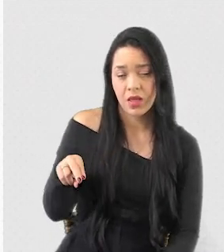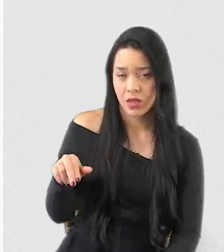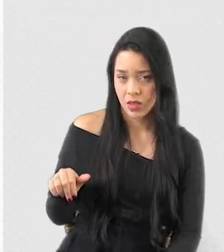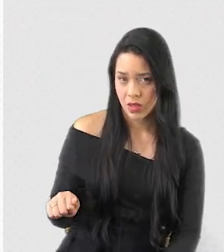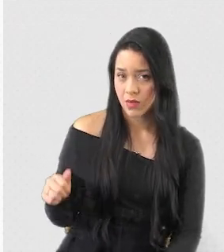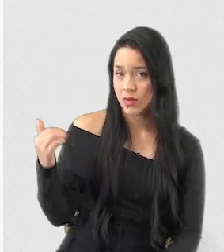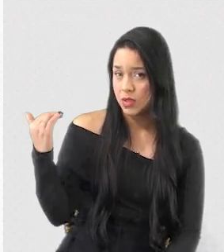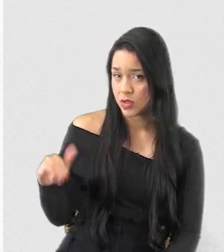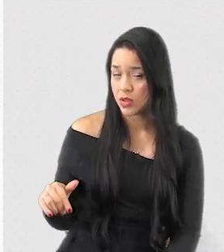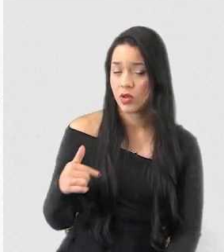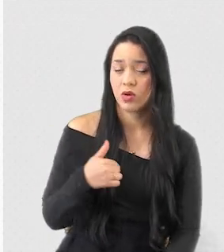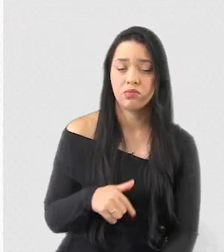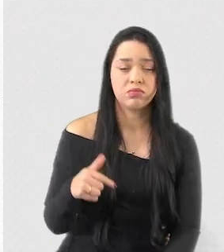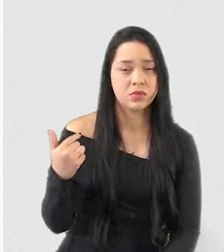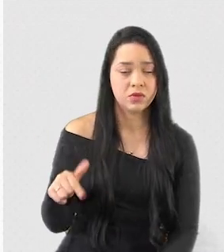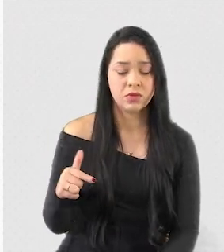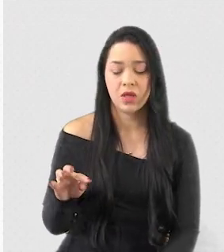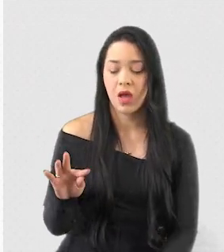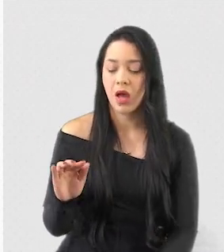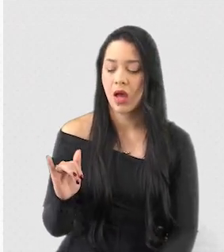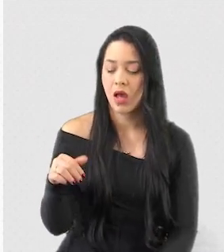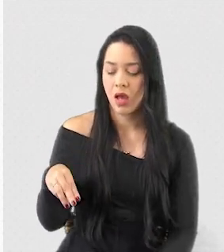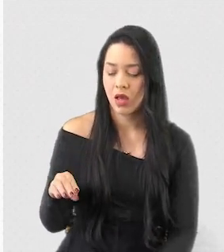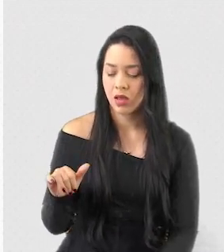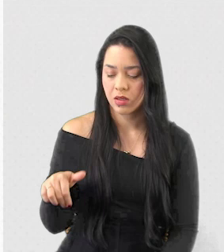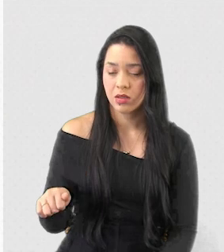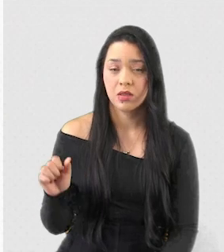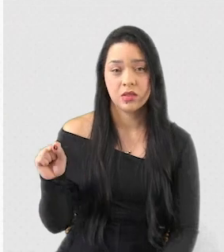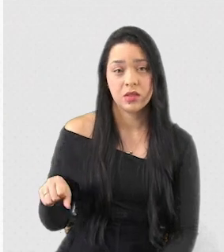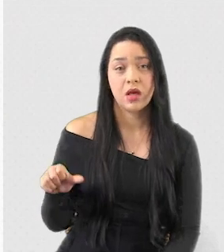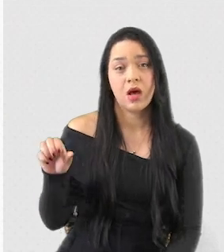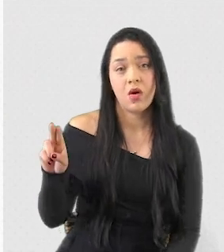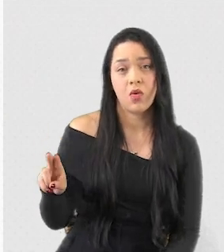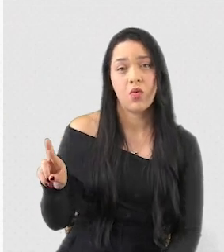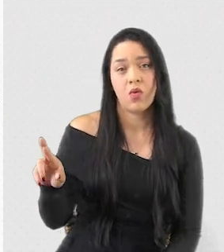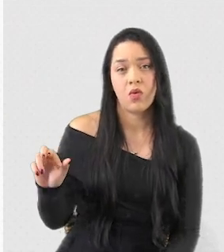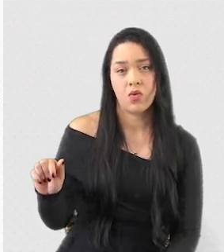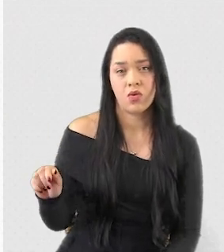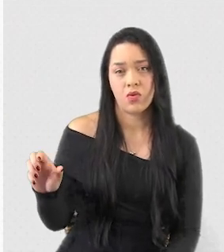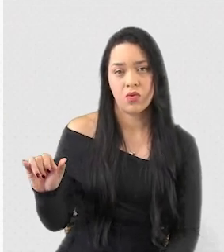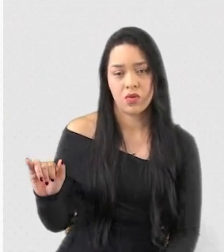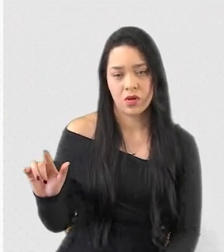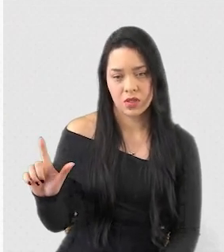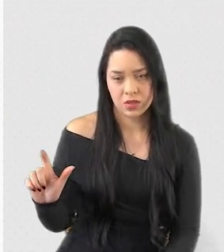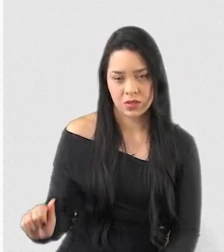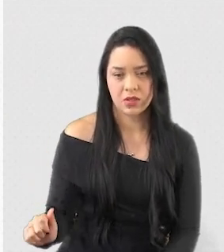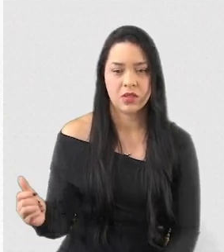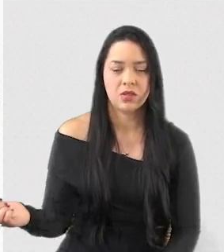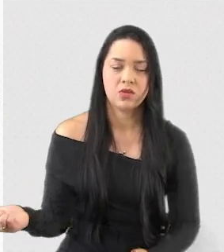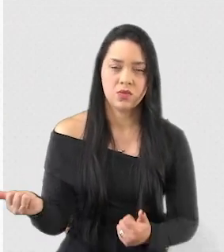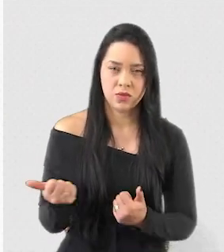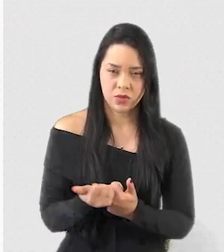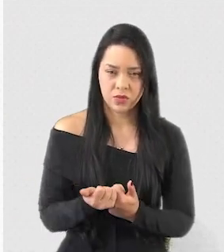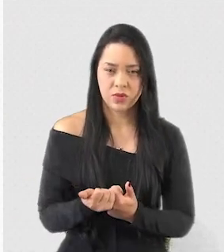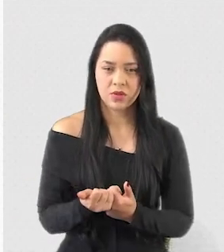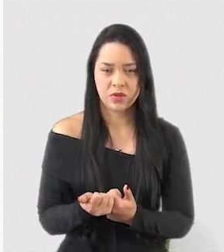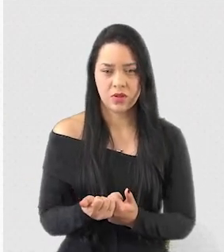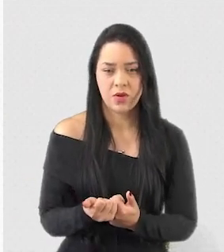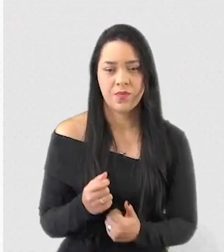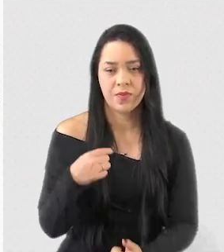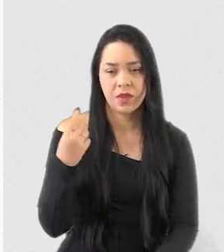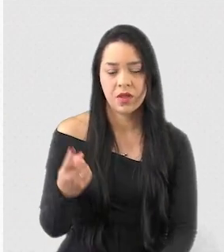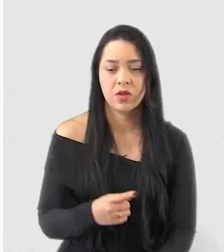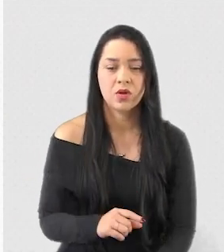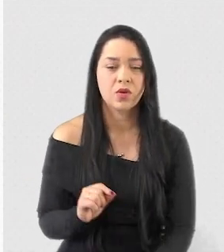mensageiro. Então, eu não vou ter mais a timina e sim a uracila, né? Existe essa substituição quando a gente